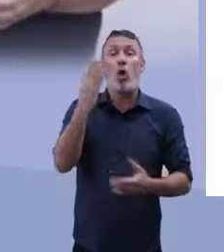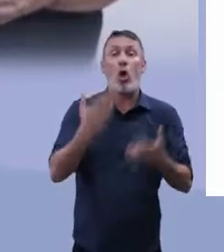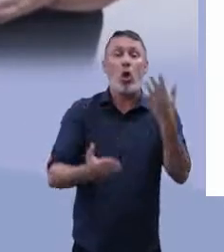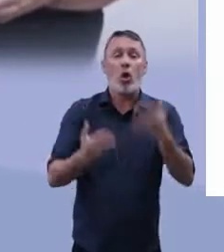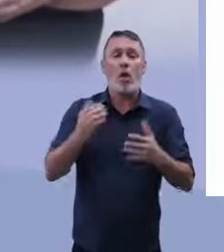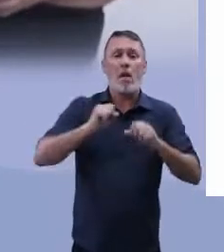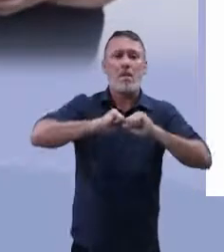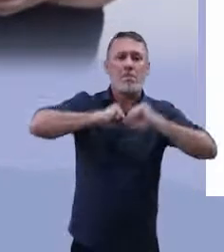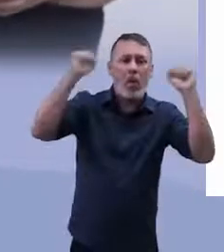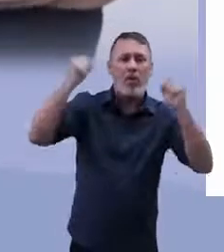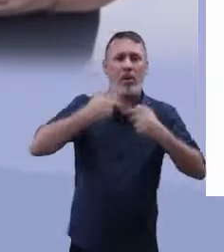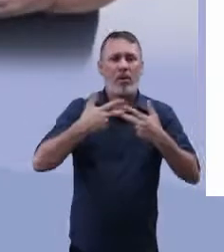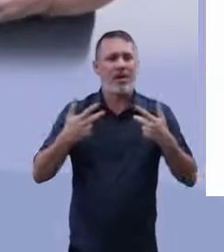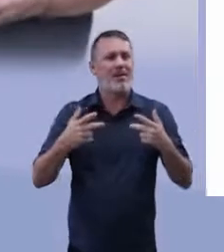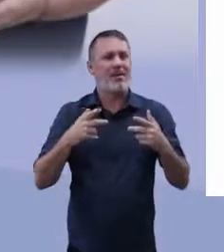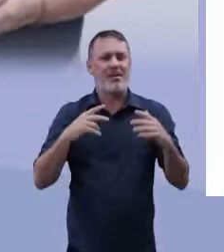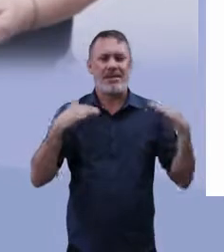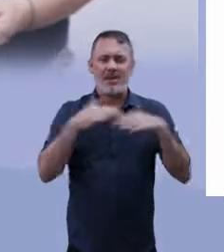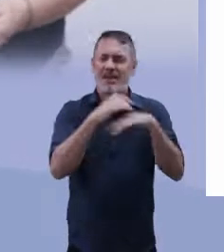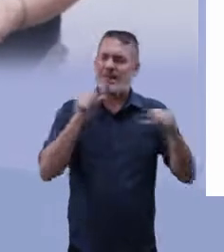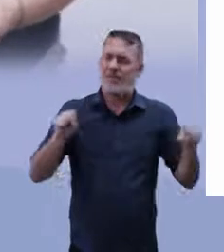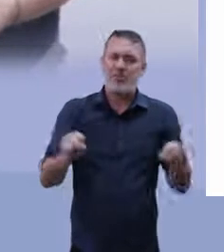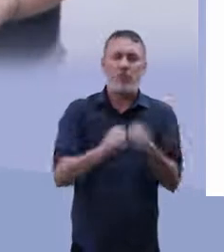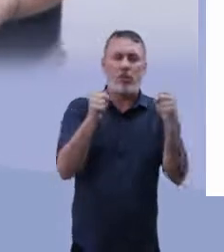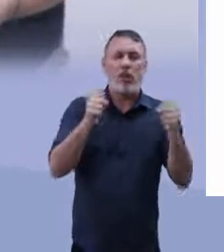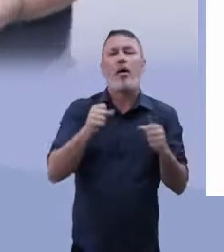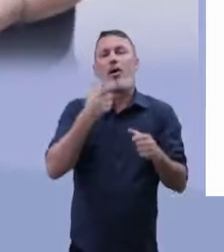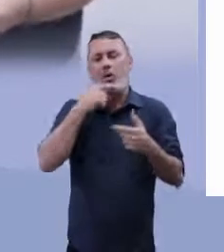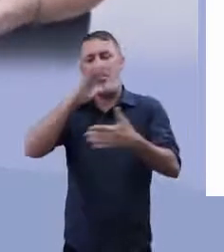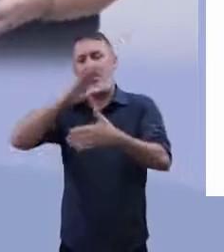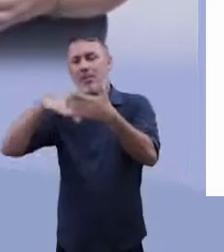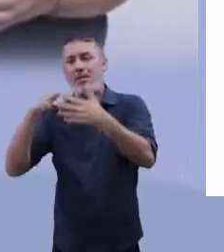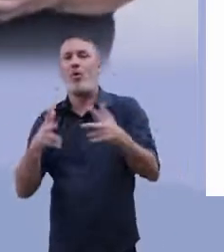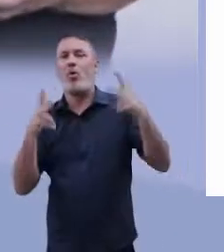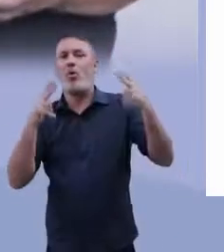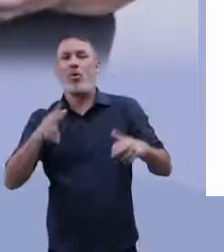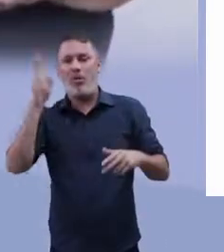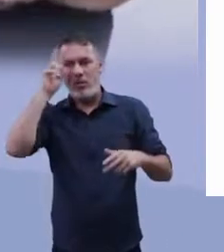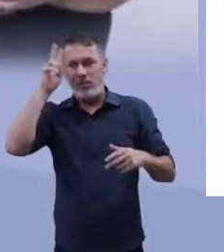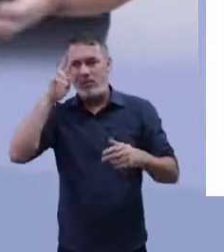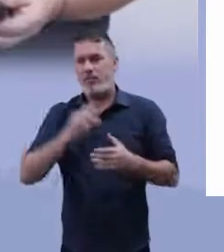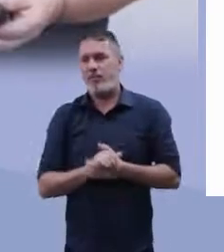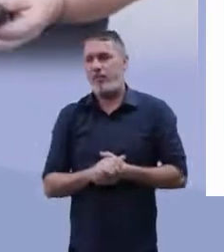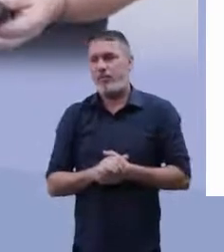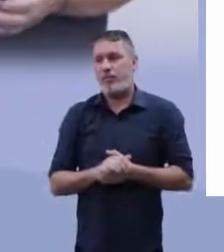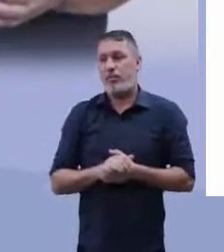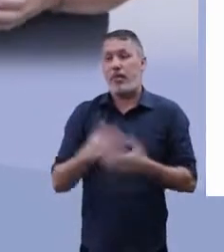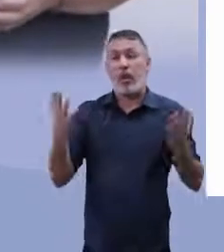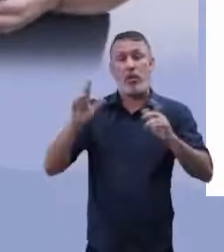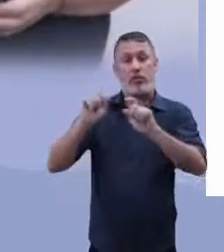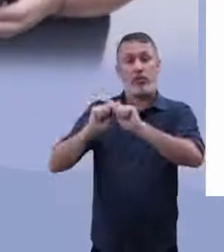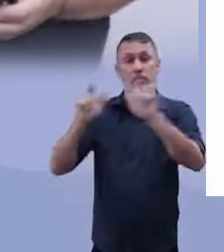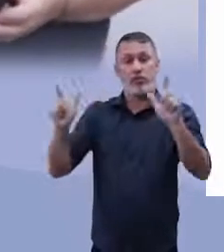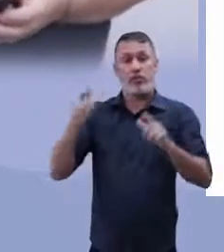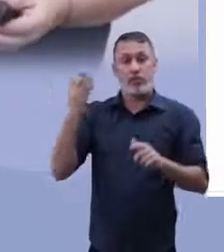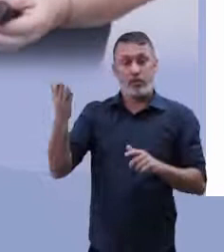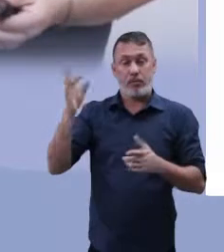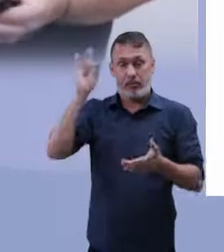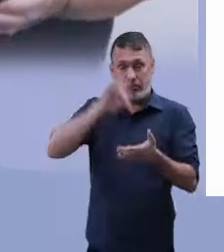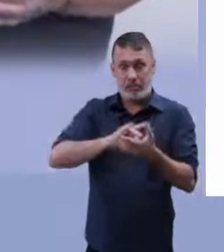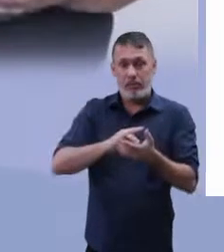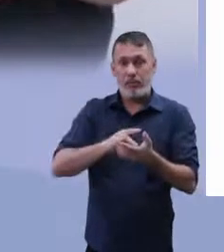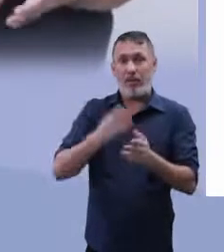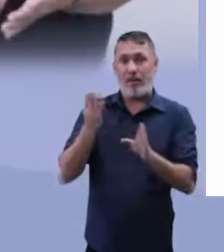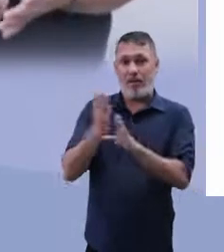explosivos. Nós temos ali detalhes agora sobre ela. Guernica,